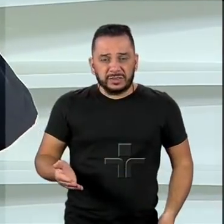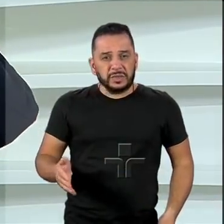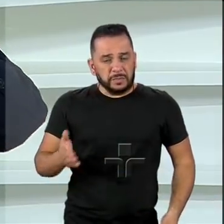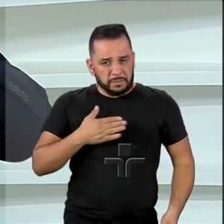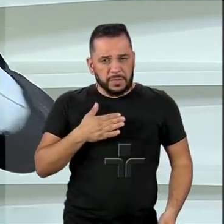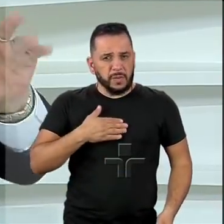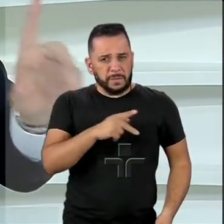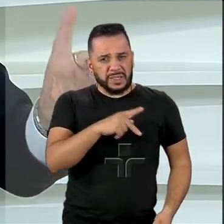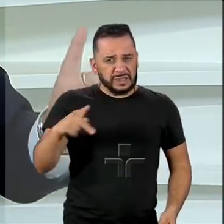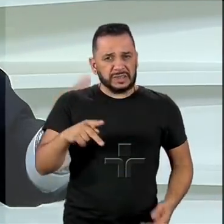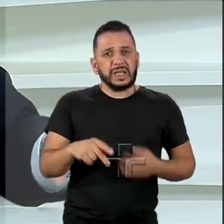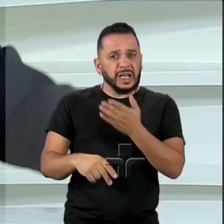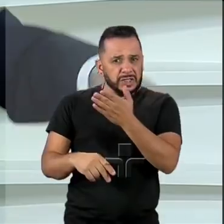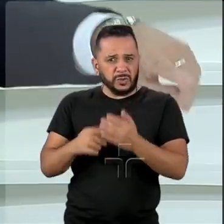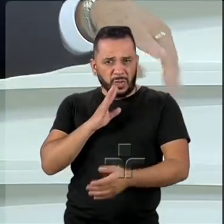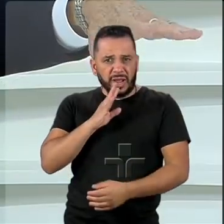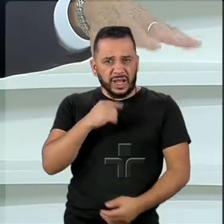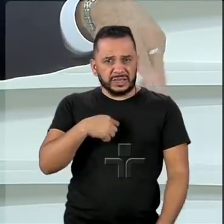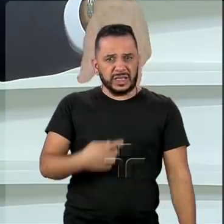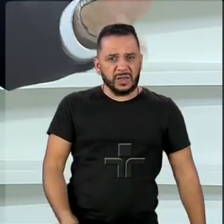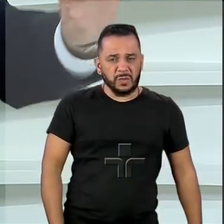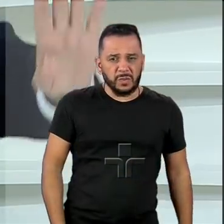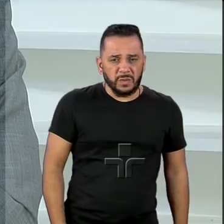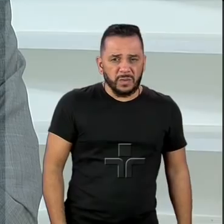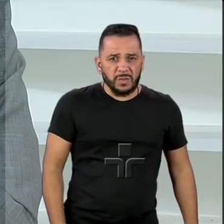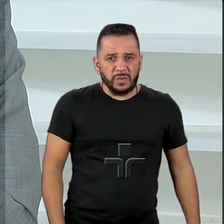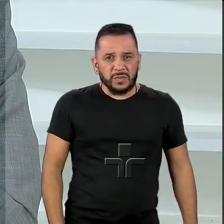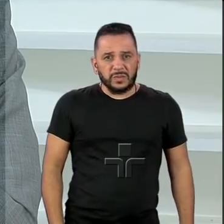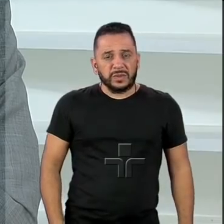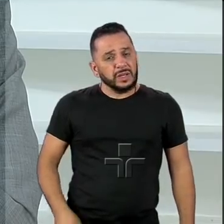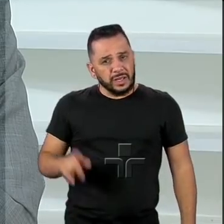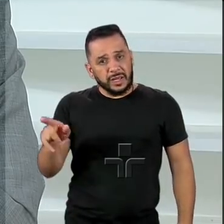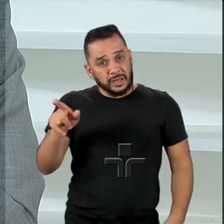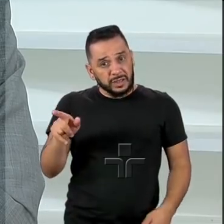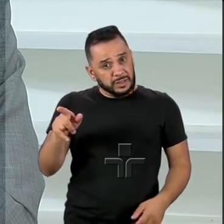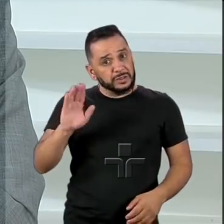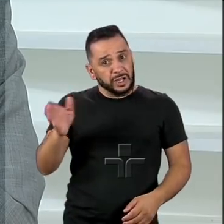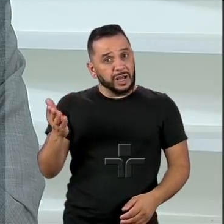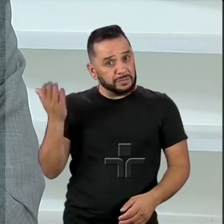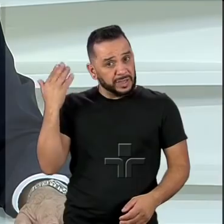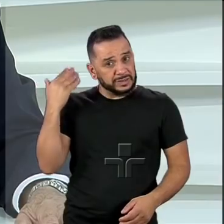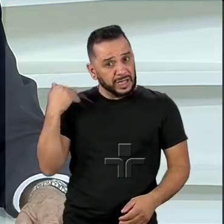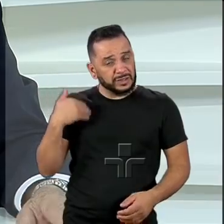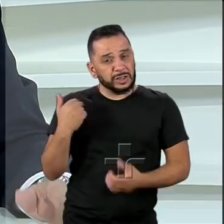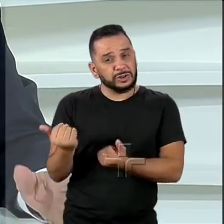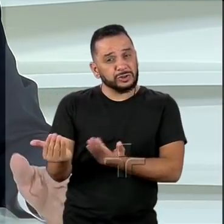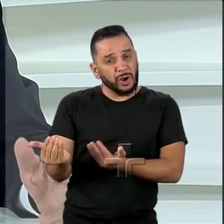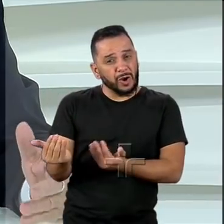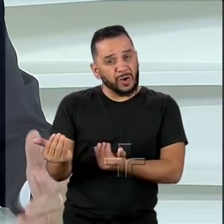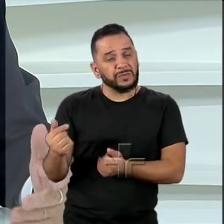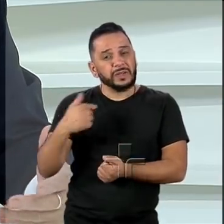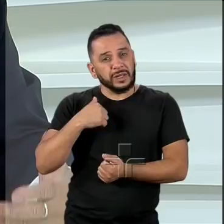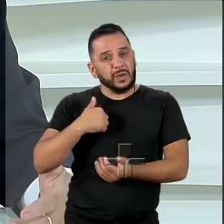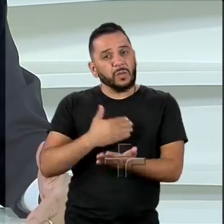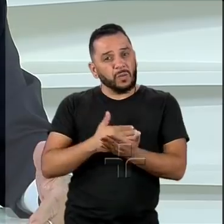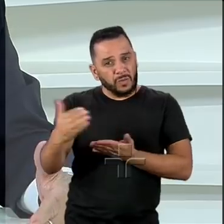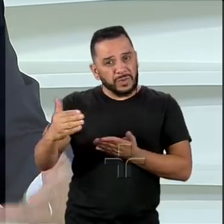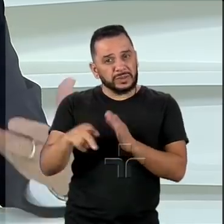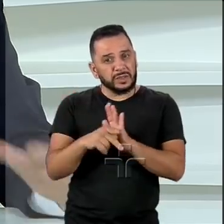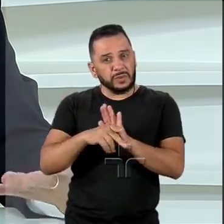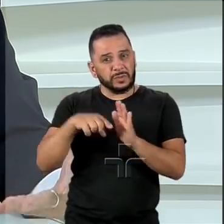lá, que atesta isso. Ele era garoto nessa ocasião em que eu comecei a advogar. Então eu